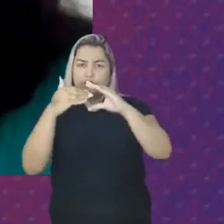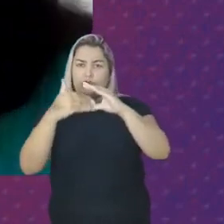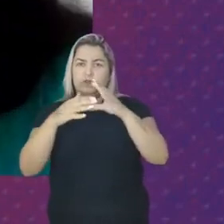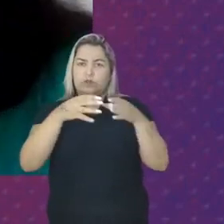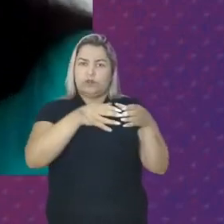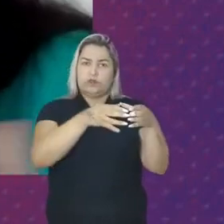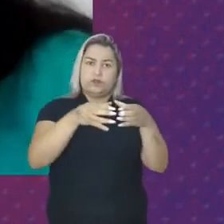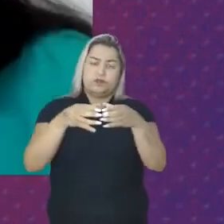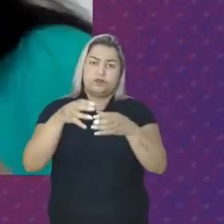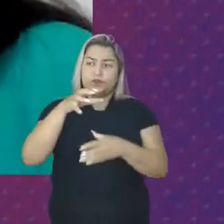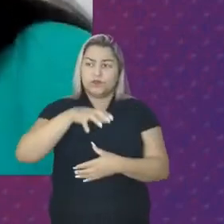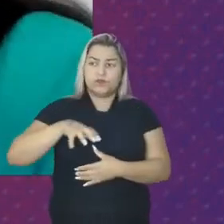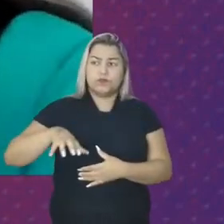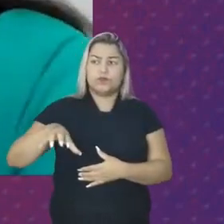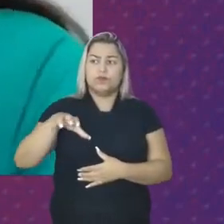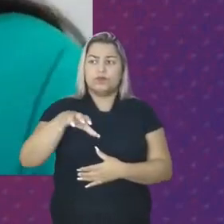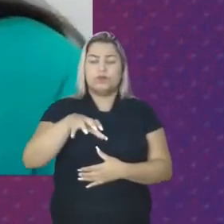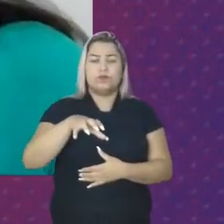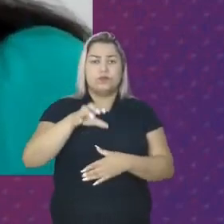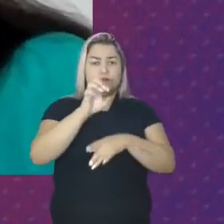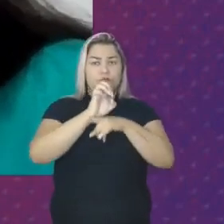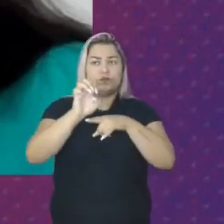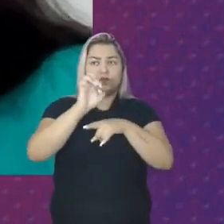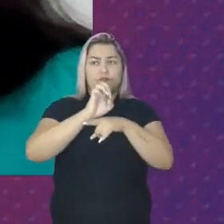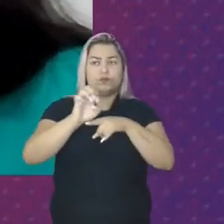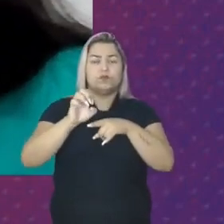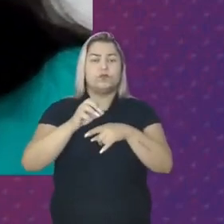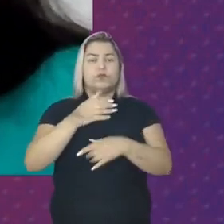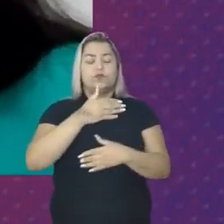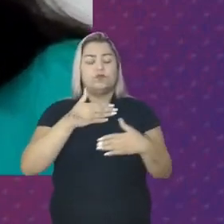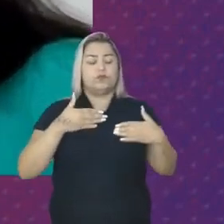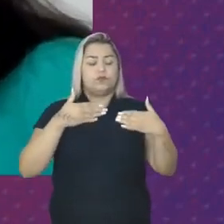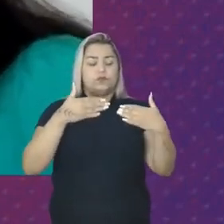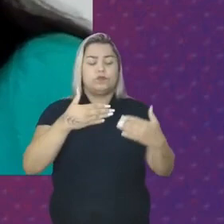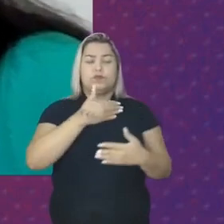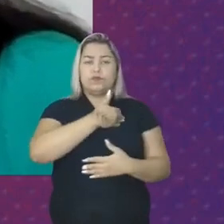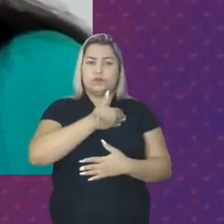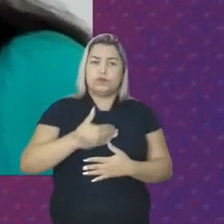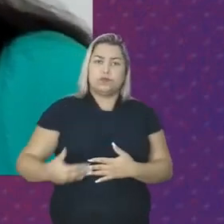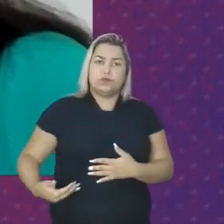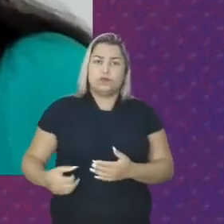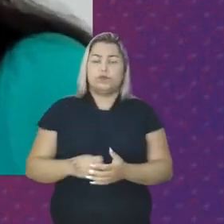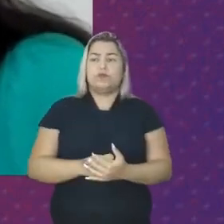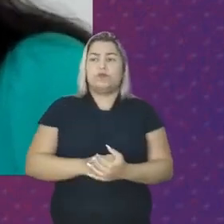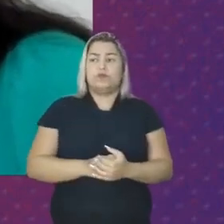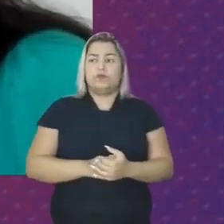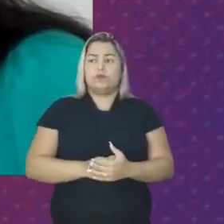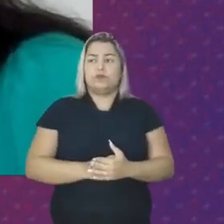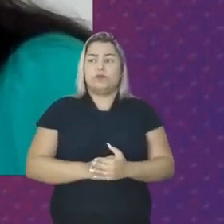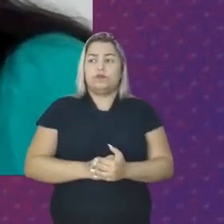órgãos competentes do Estado. O Ministério Público vem mais como um órgão que ele vai